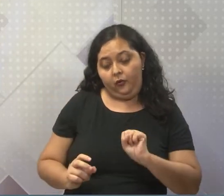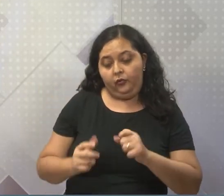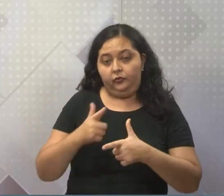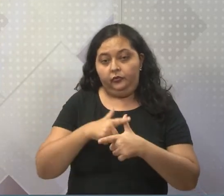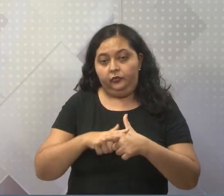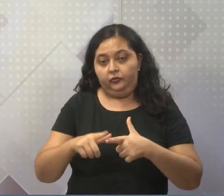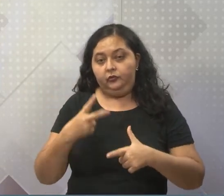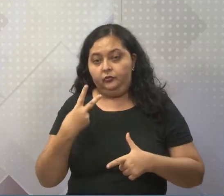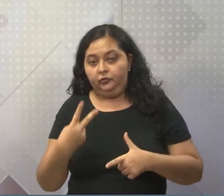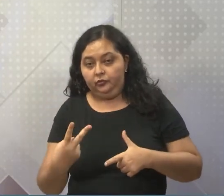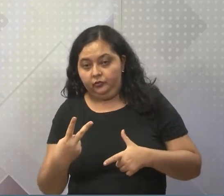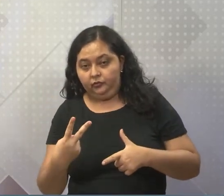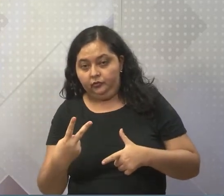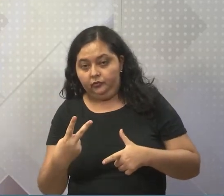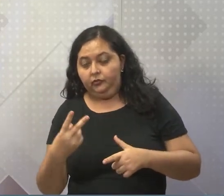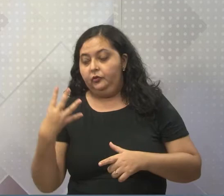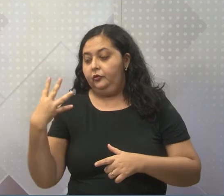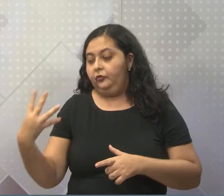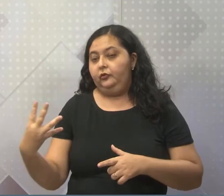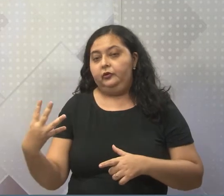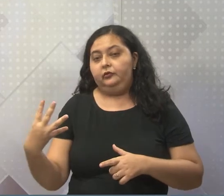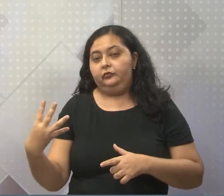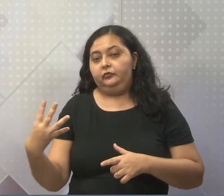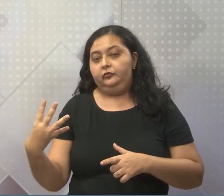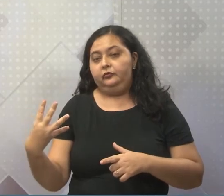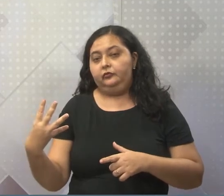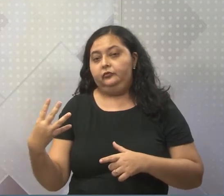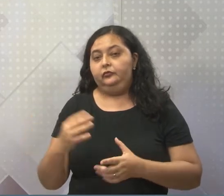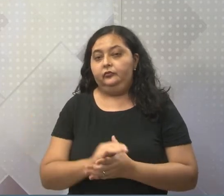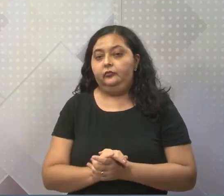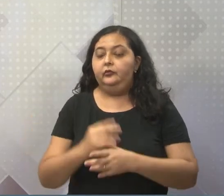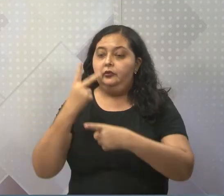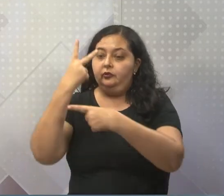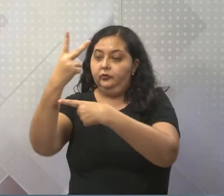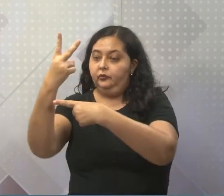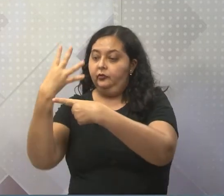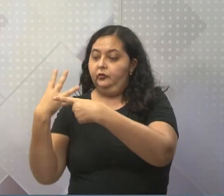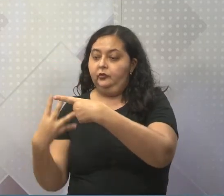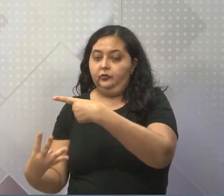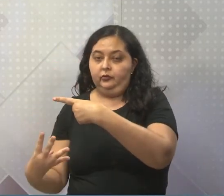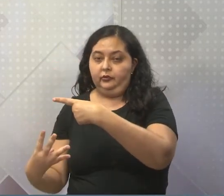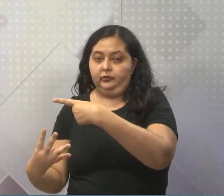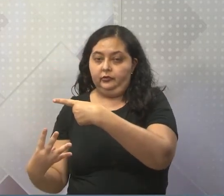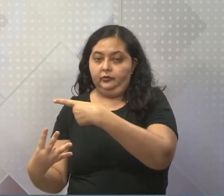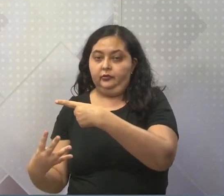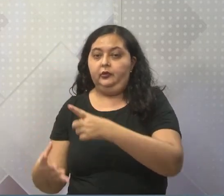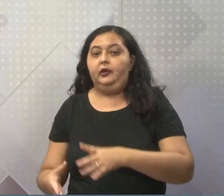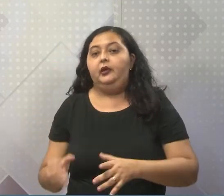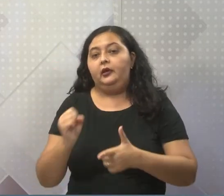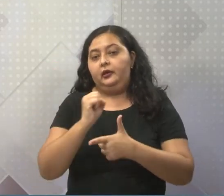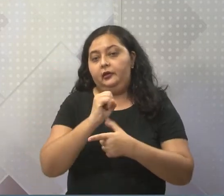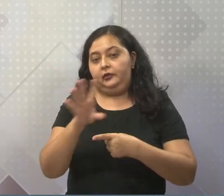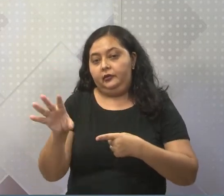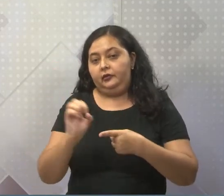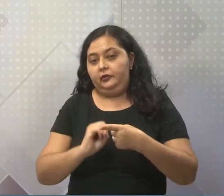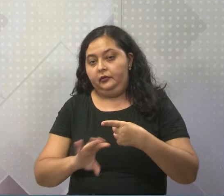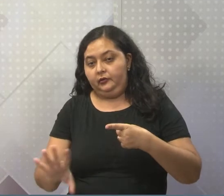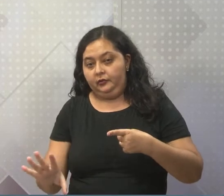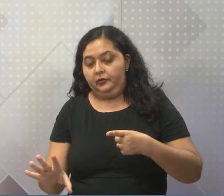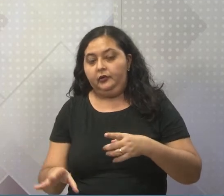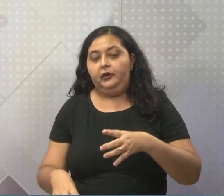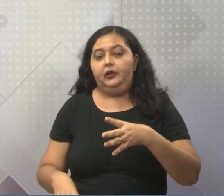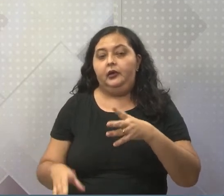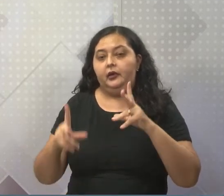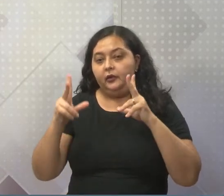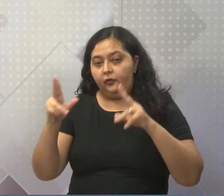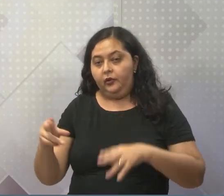por 2, 4. 2 quartos é a fração equivalente a 4